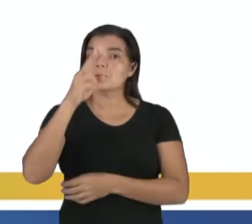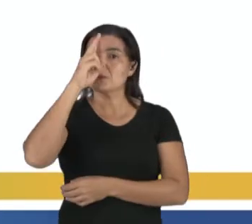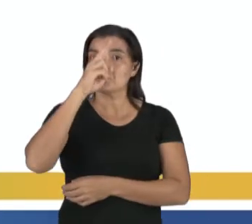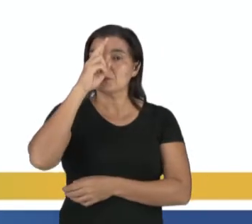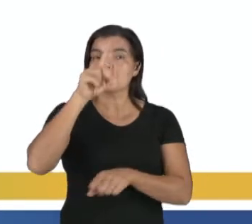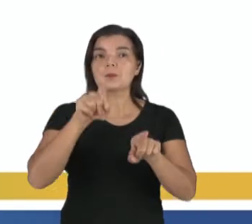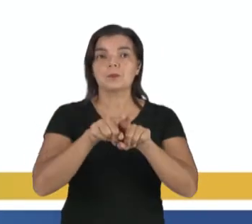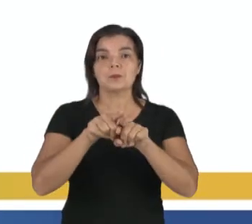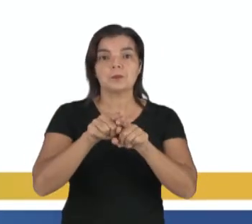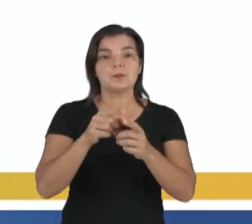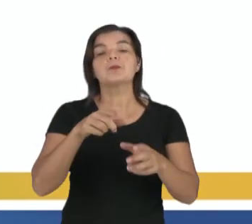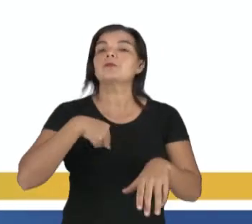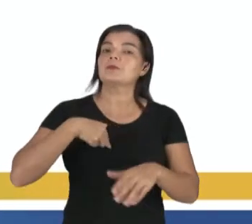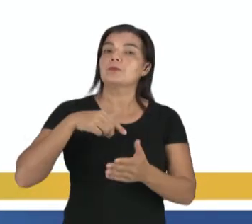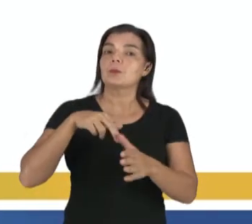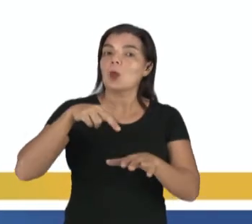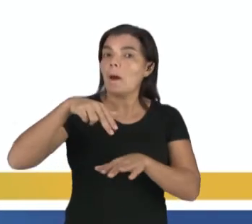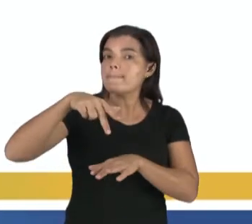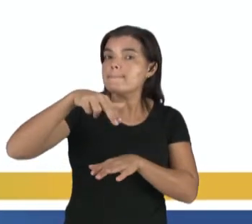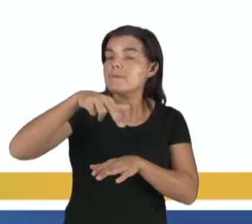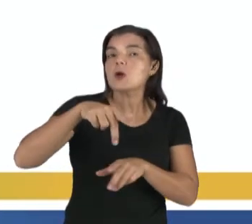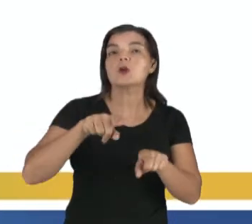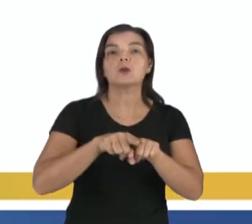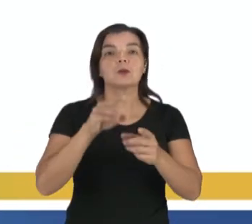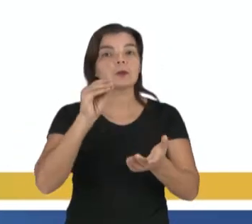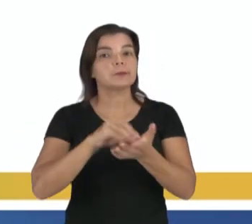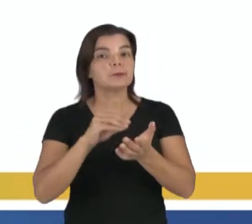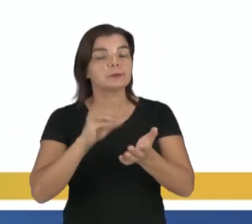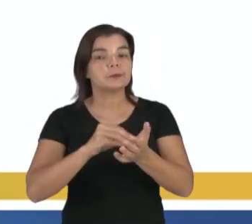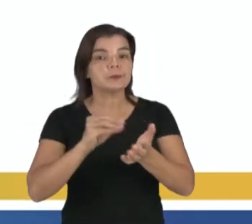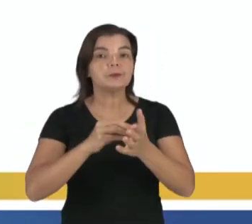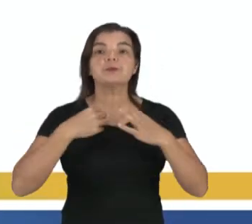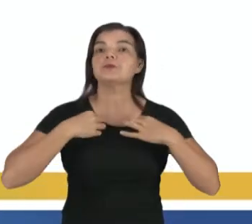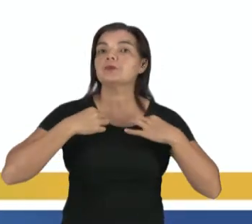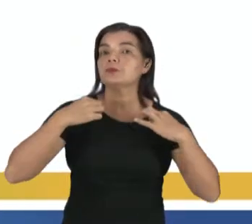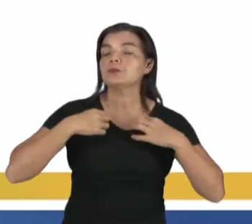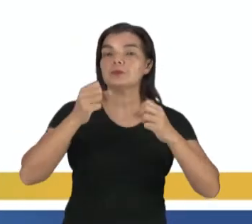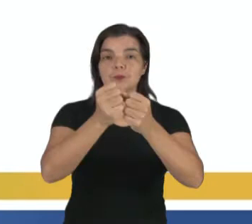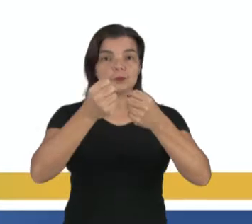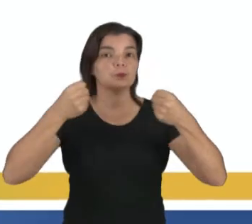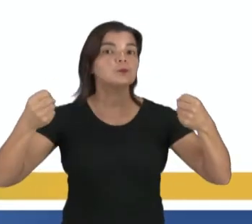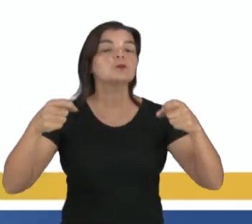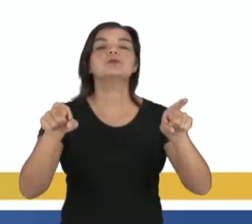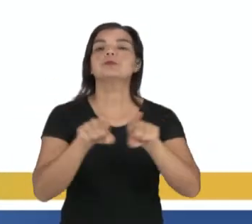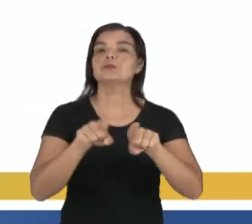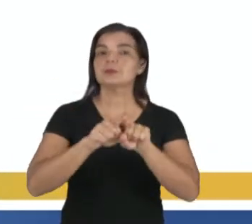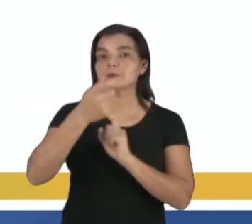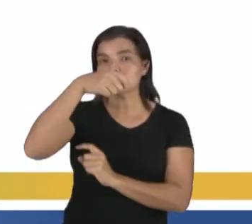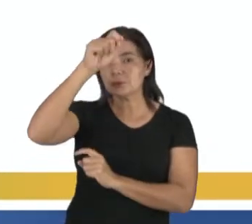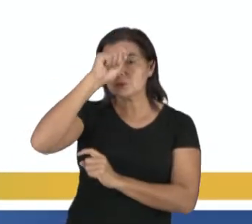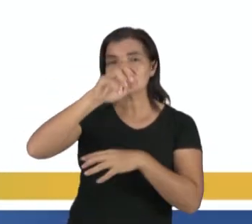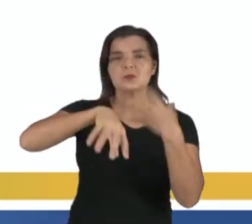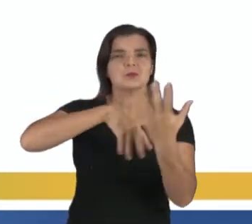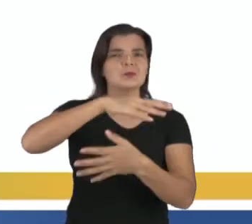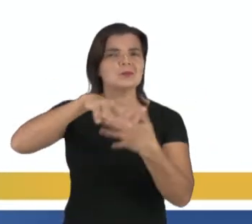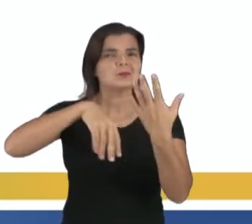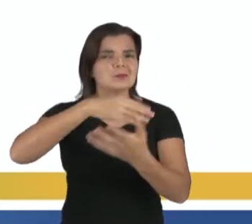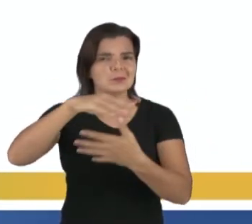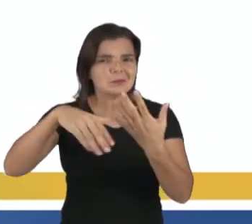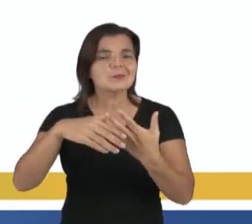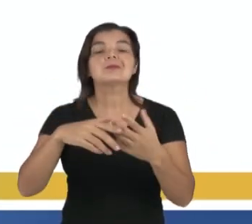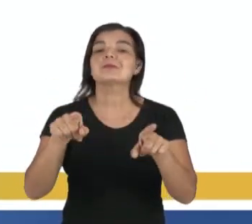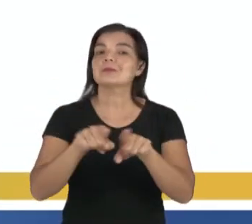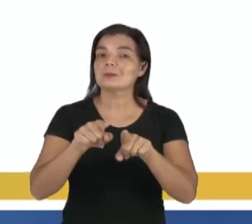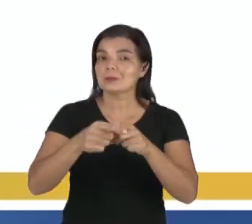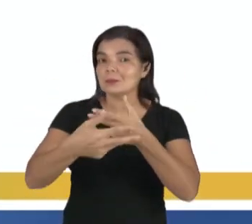A direção das pegadas, a ausência de peças no guarda-roupa e no chapeleiro, a desordem das louças na mesa do